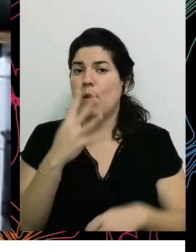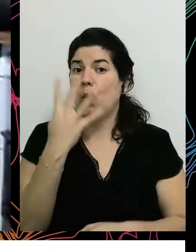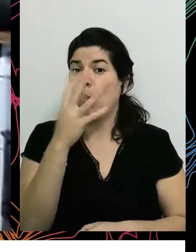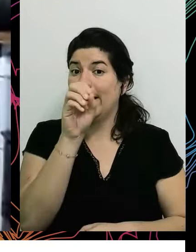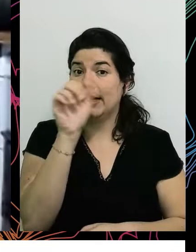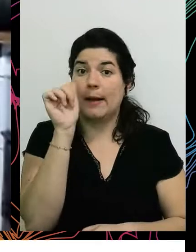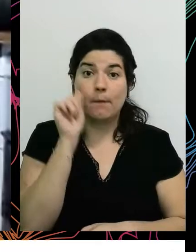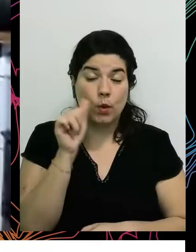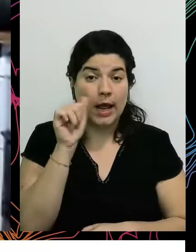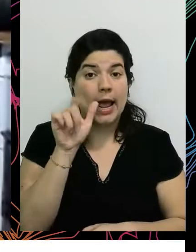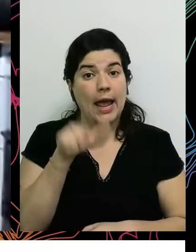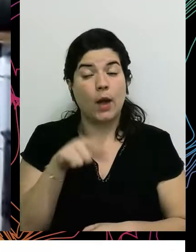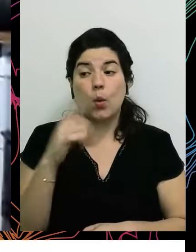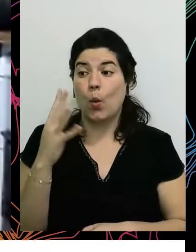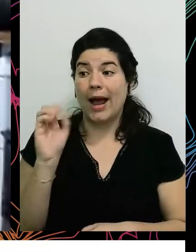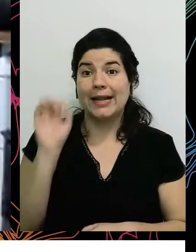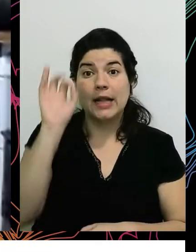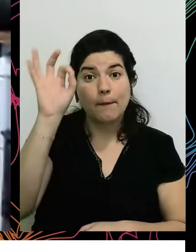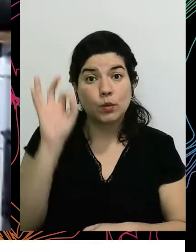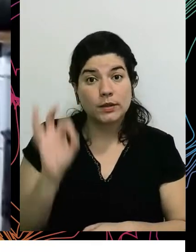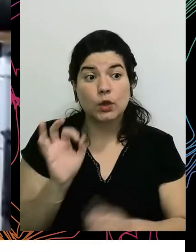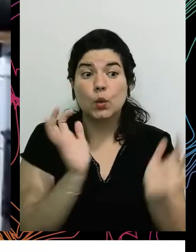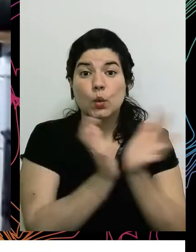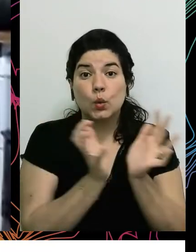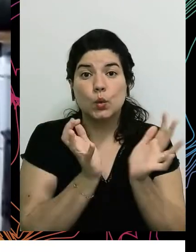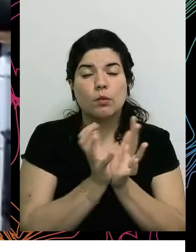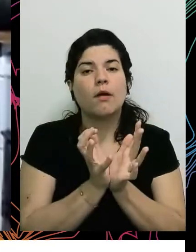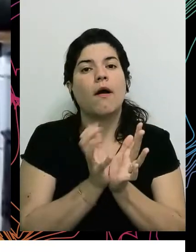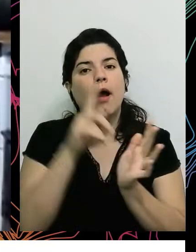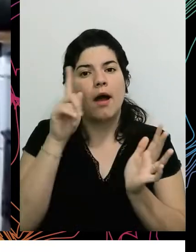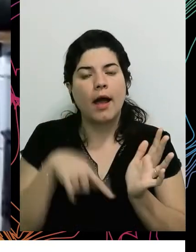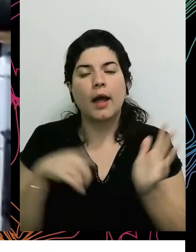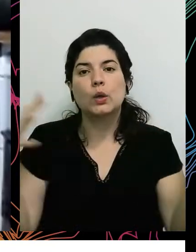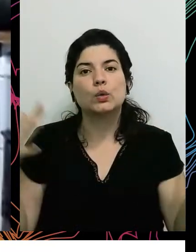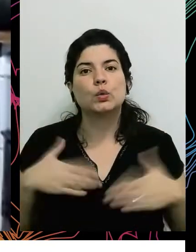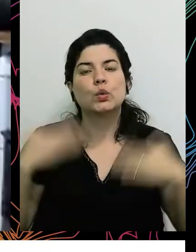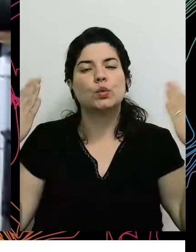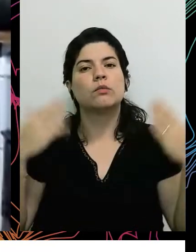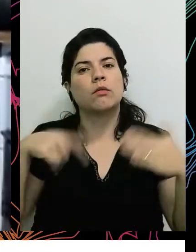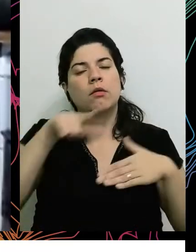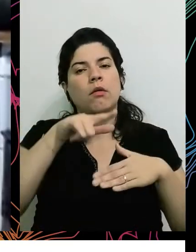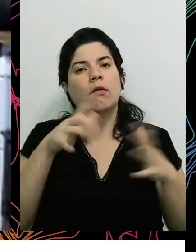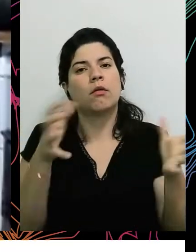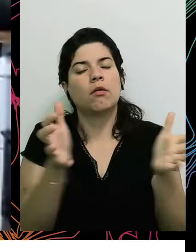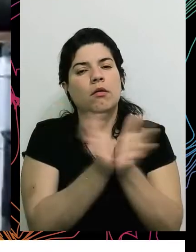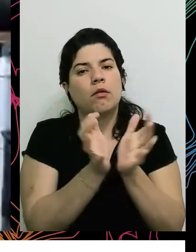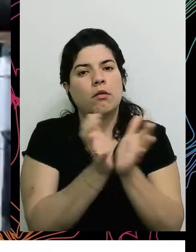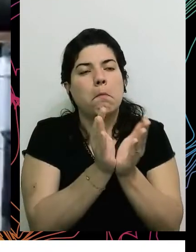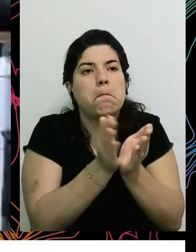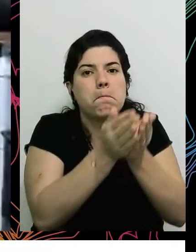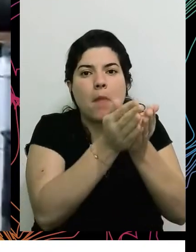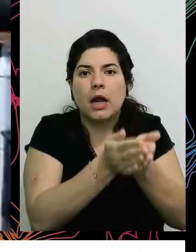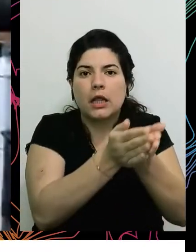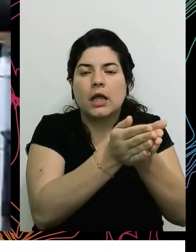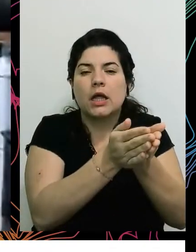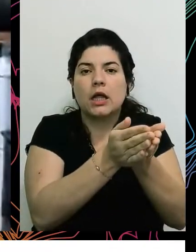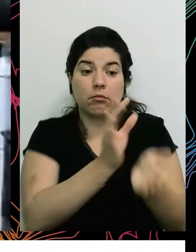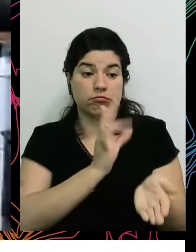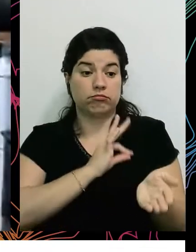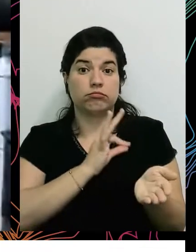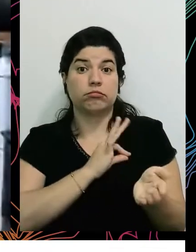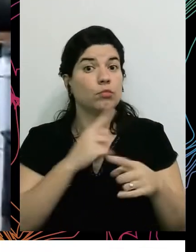que representava 40% da turma, e foi assim um susto até para a própria Marinha, né? Eles não tinham um uniforme, eles não